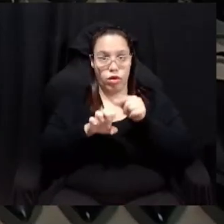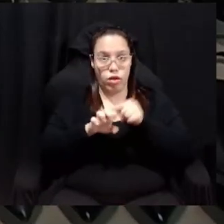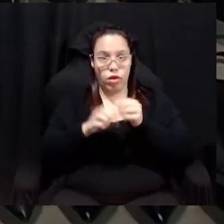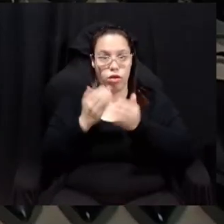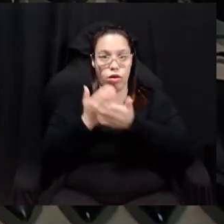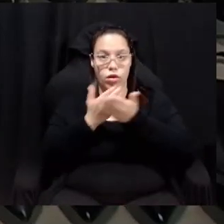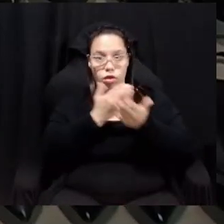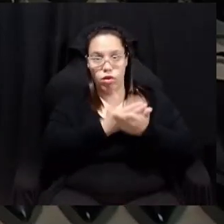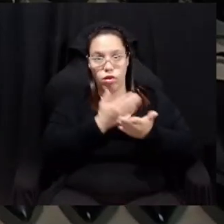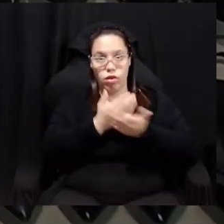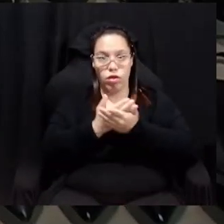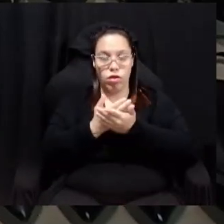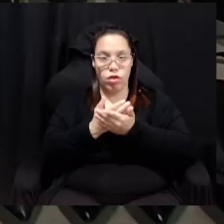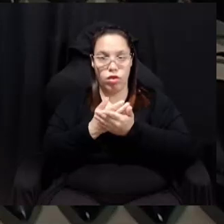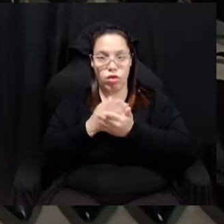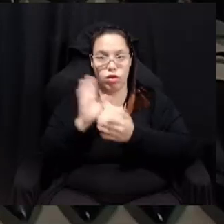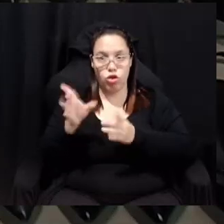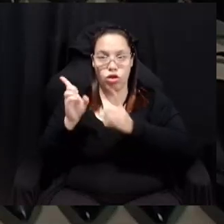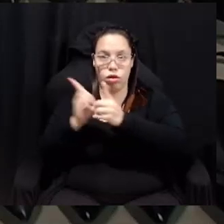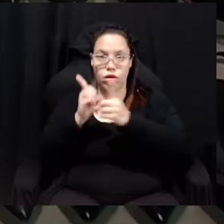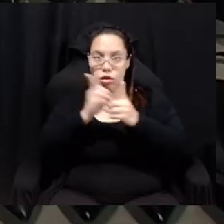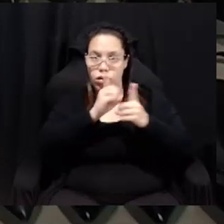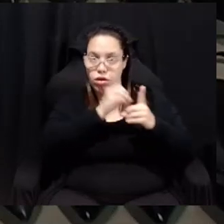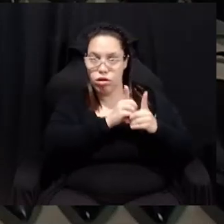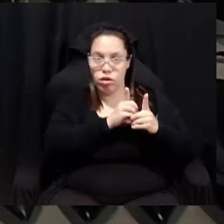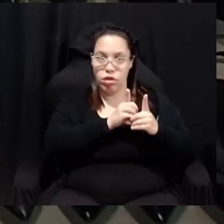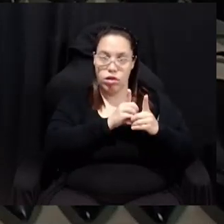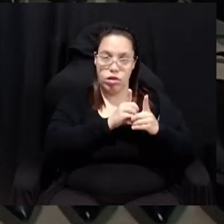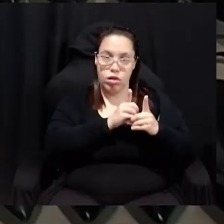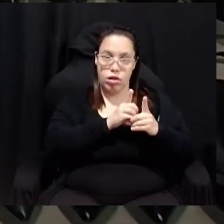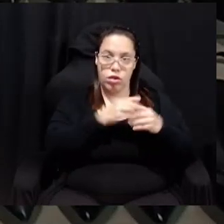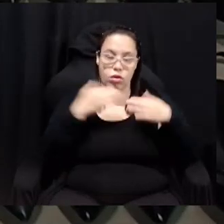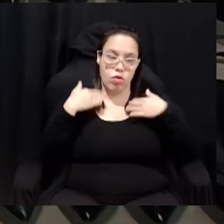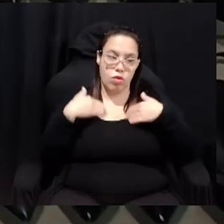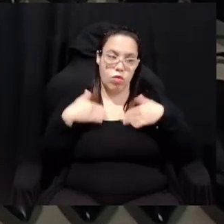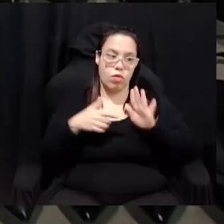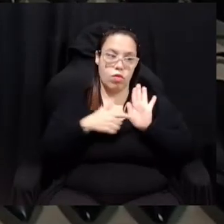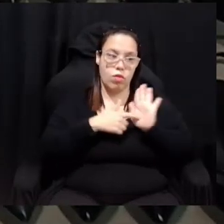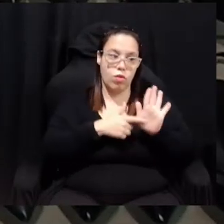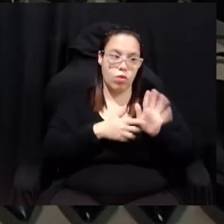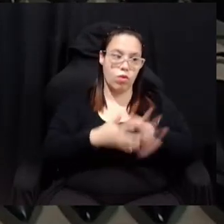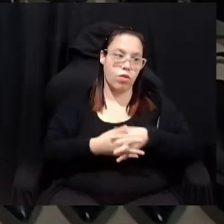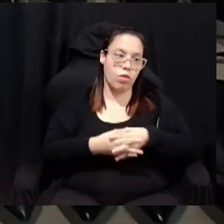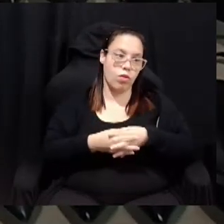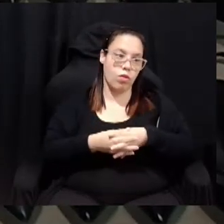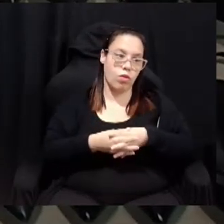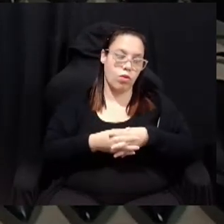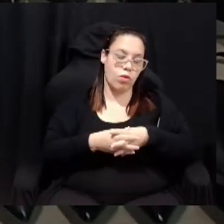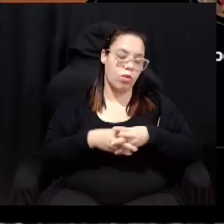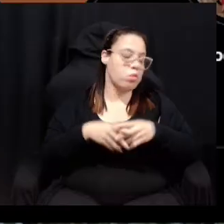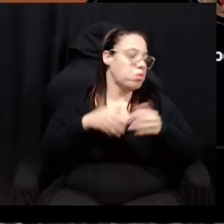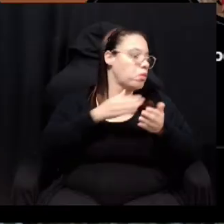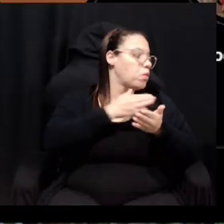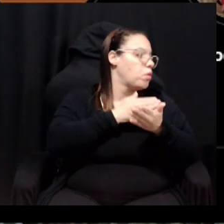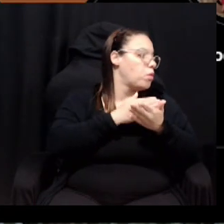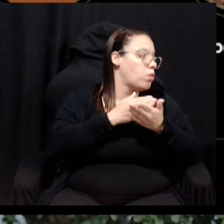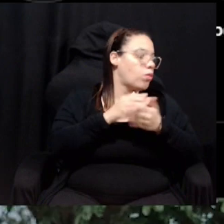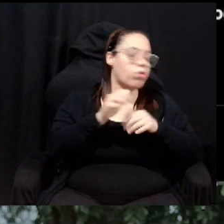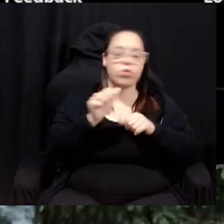comecei a atender ali no processo de consultoria de imagem. Sim, e nessa construção de